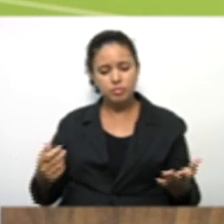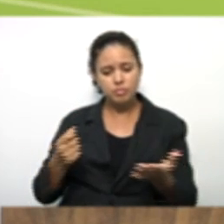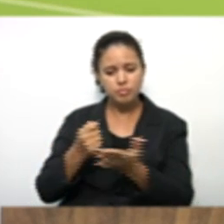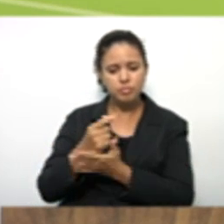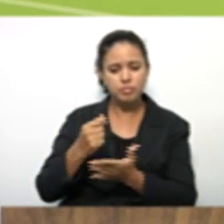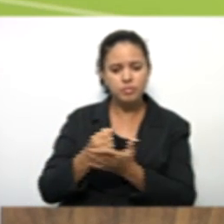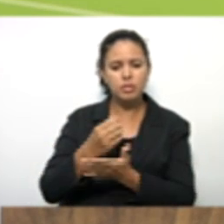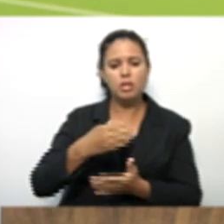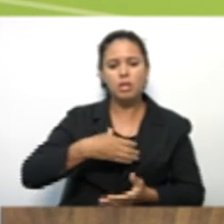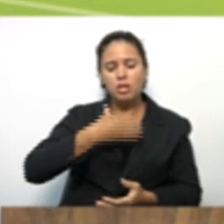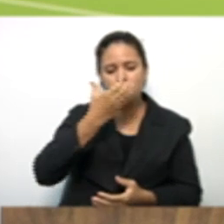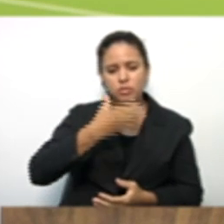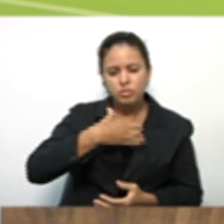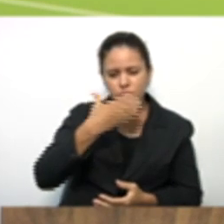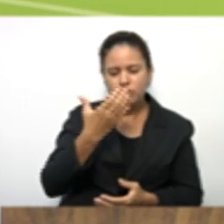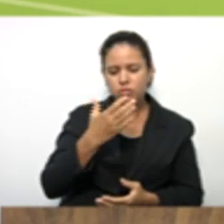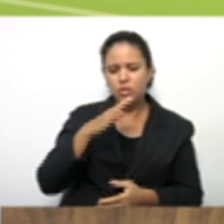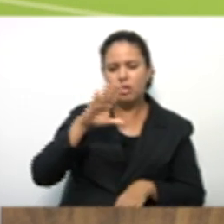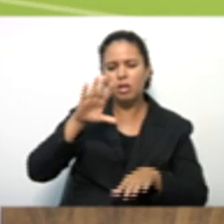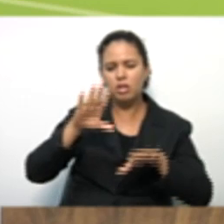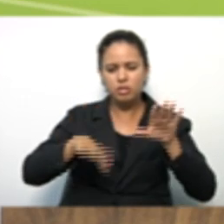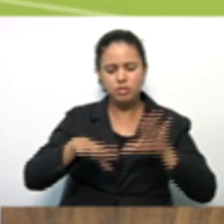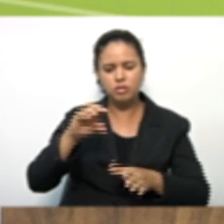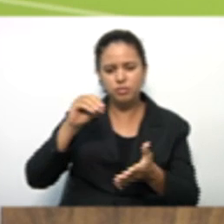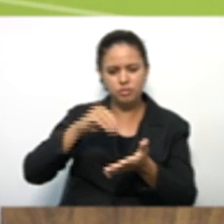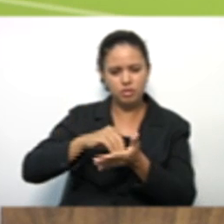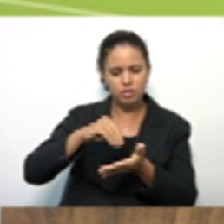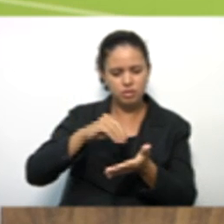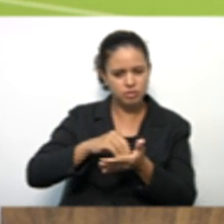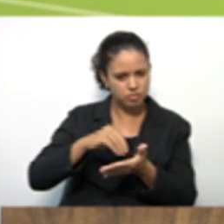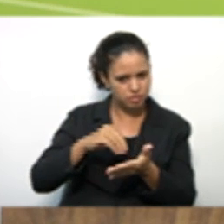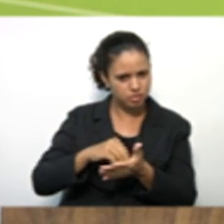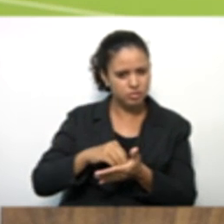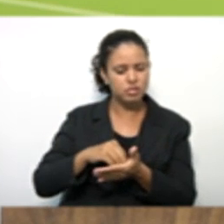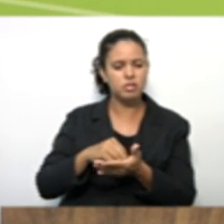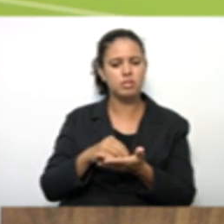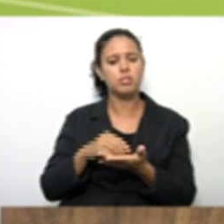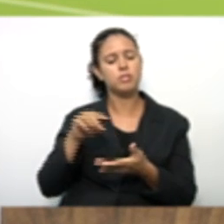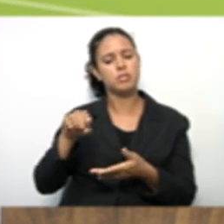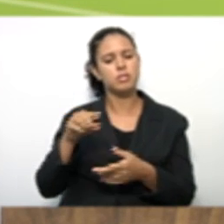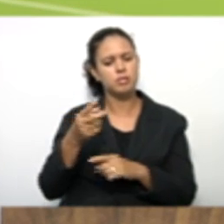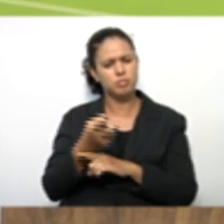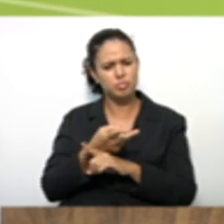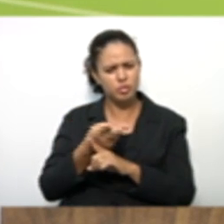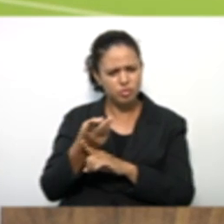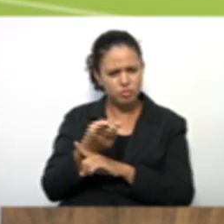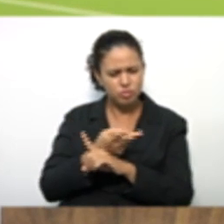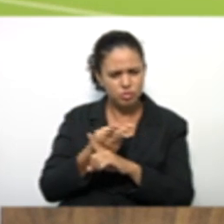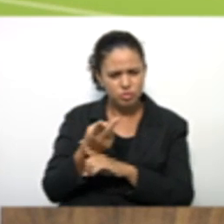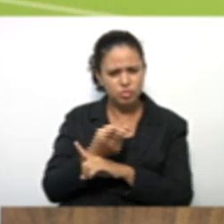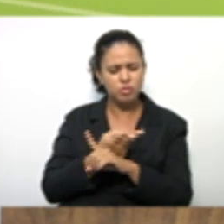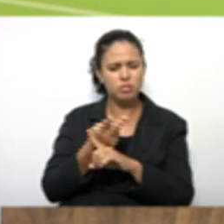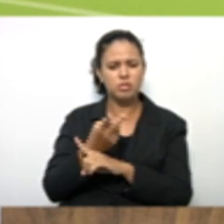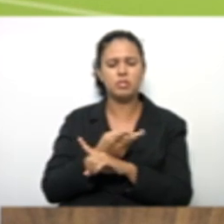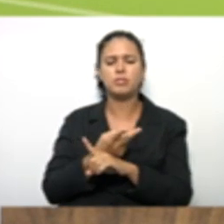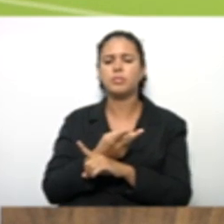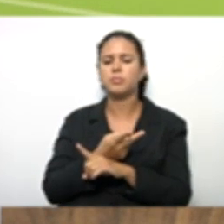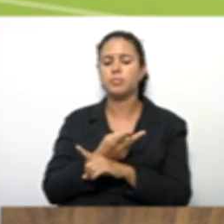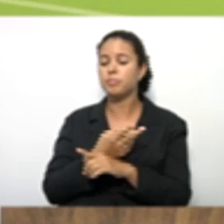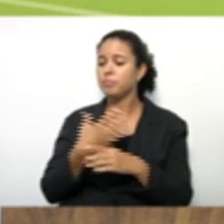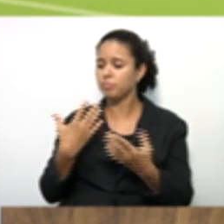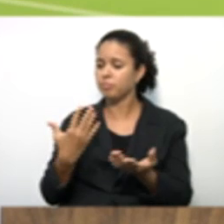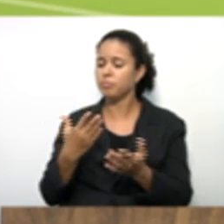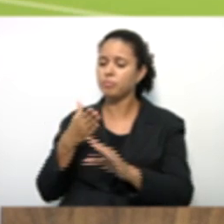Mas muitas vezes você não tem o dinheiro na hora. O que você faz? Você vira lá para o seu fornecedor. Olha, vamos fazer um acordo